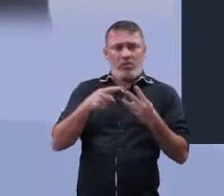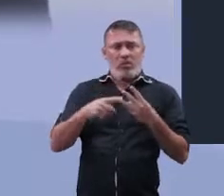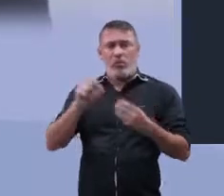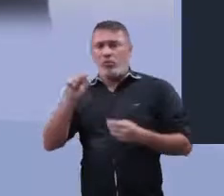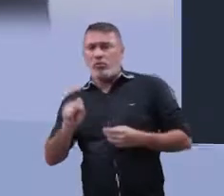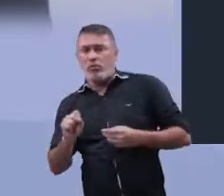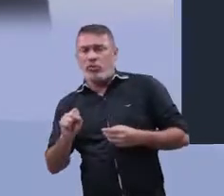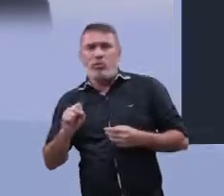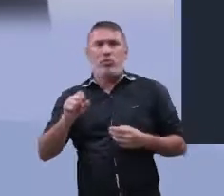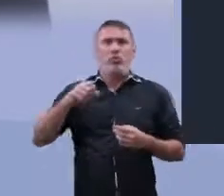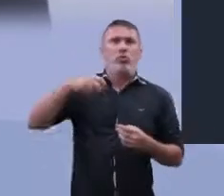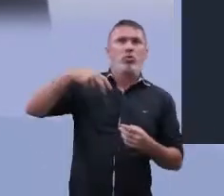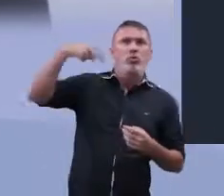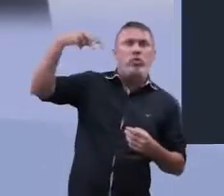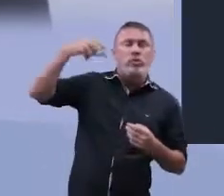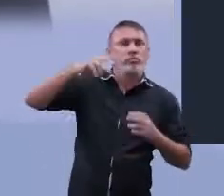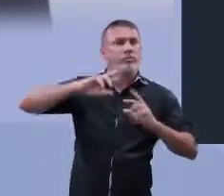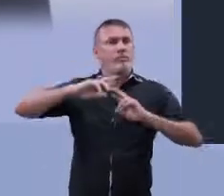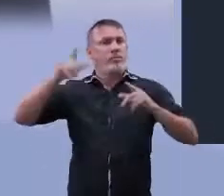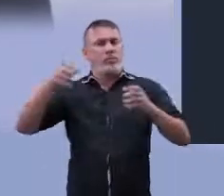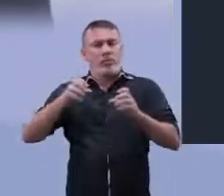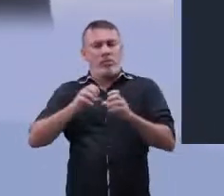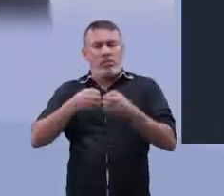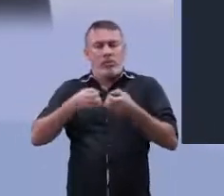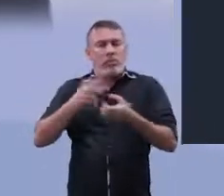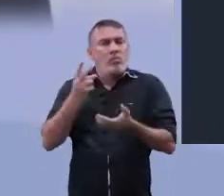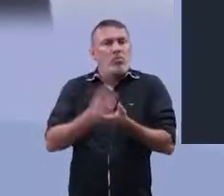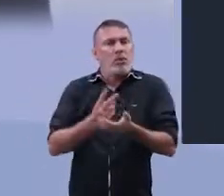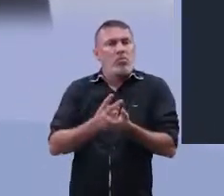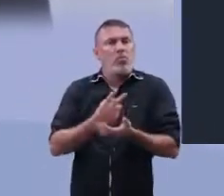mimosa, certo? Então, várias palavras para uma